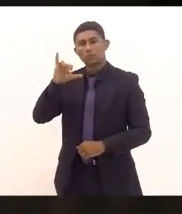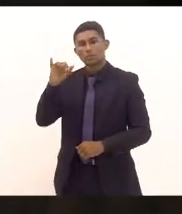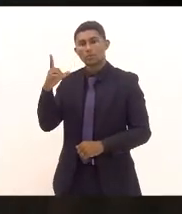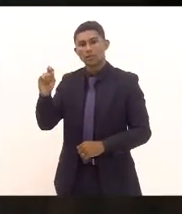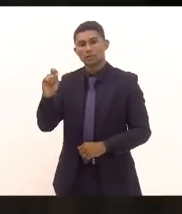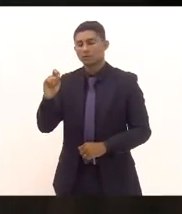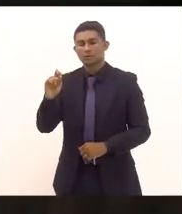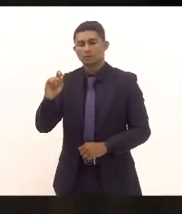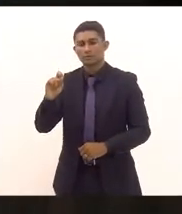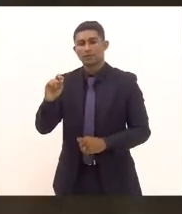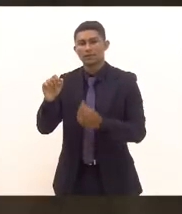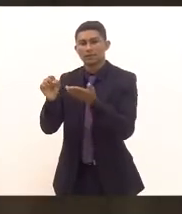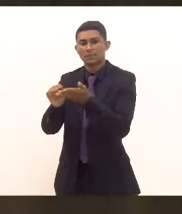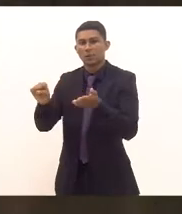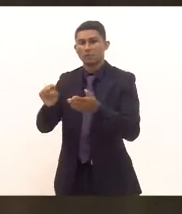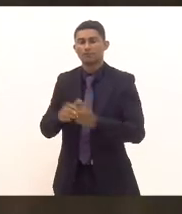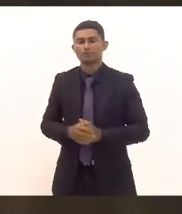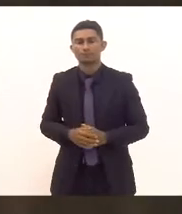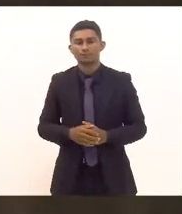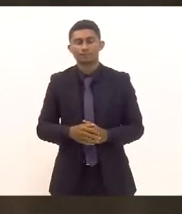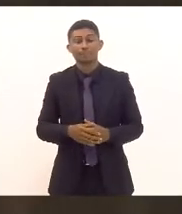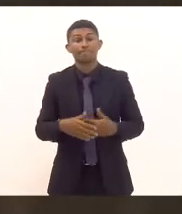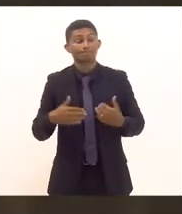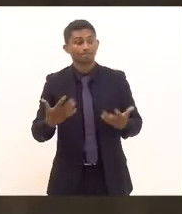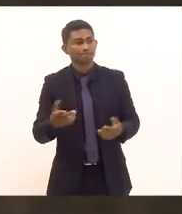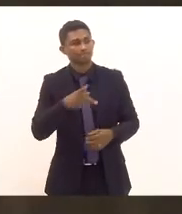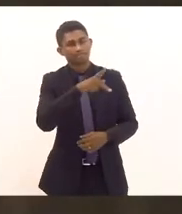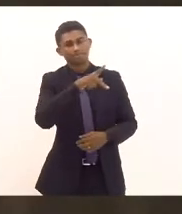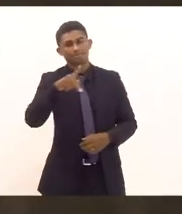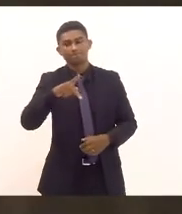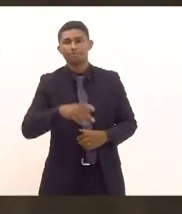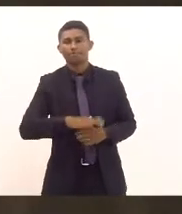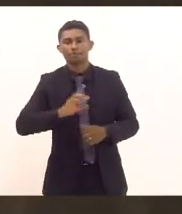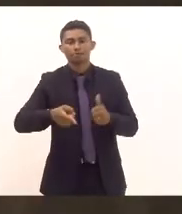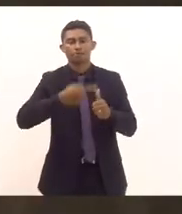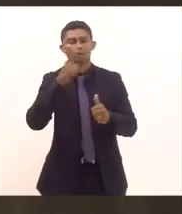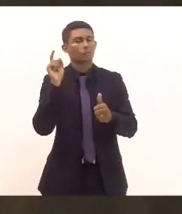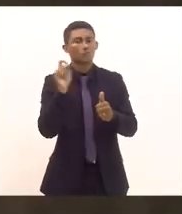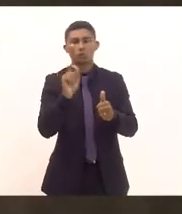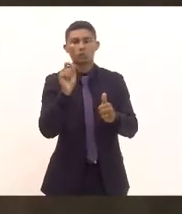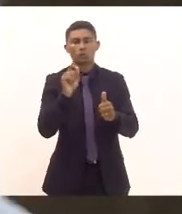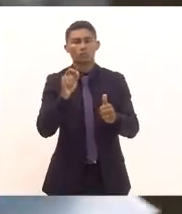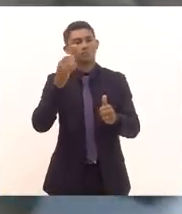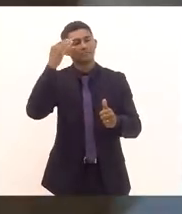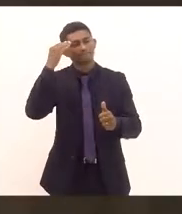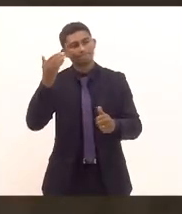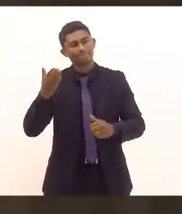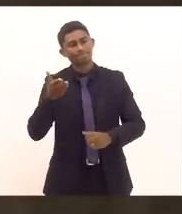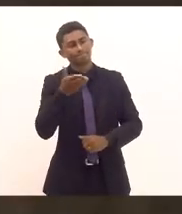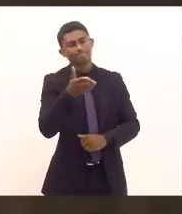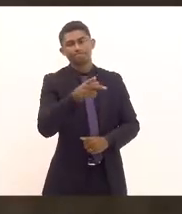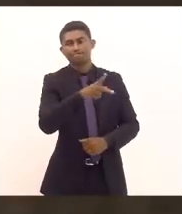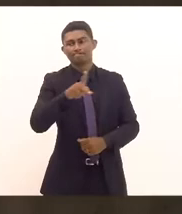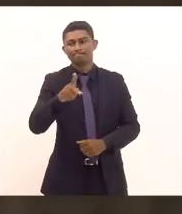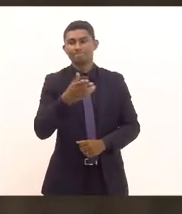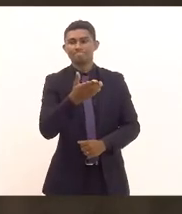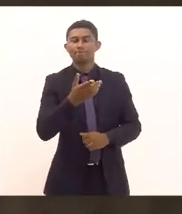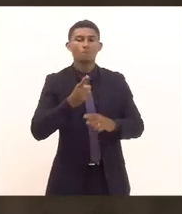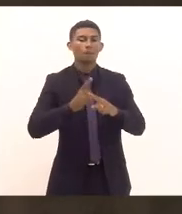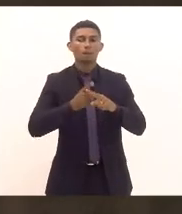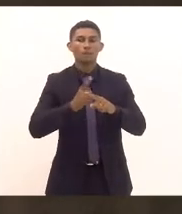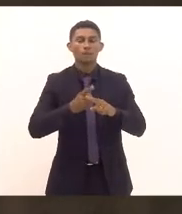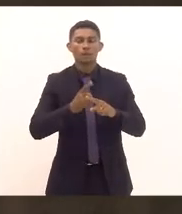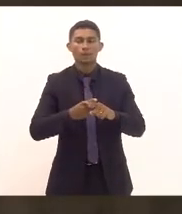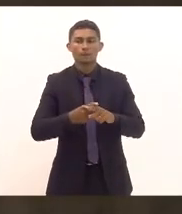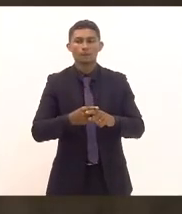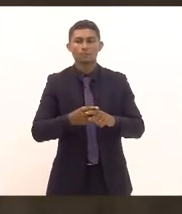Deputado Samuel Malafaia Presidente eu quero primeiramente agradecer a vossa excelência por ter